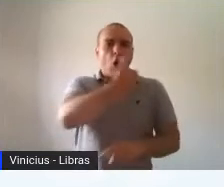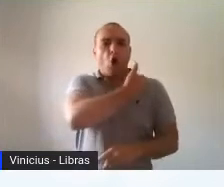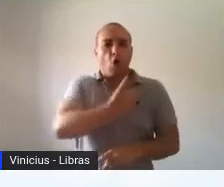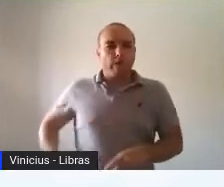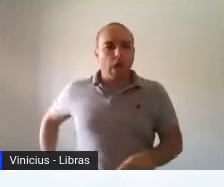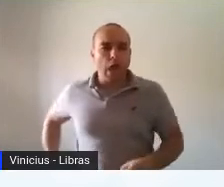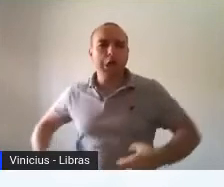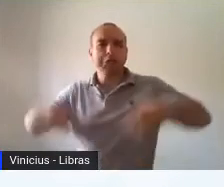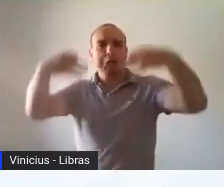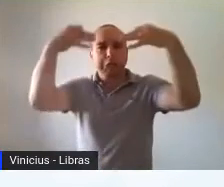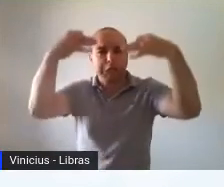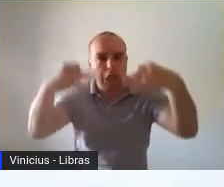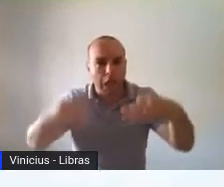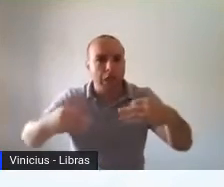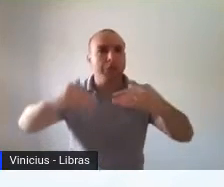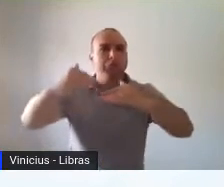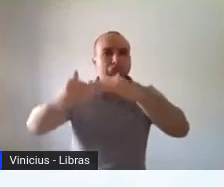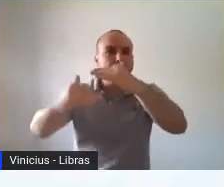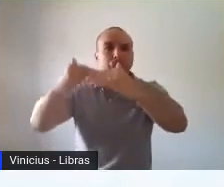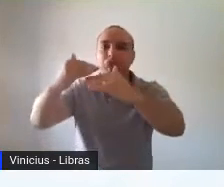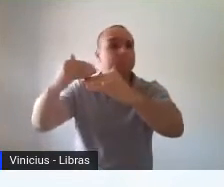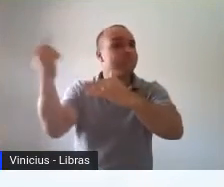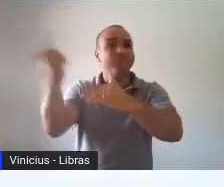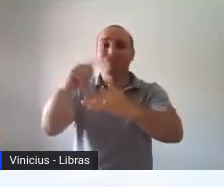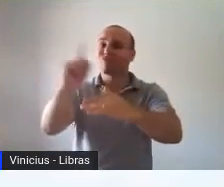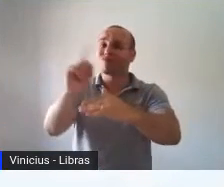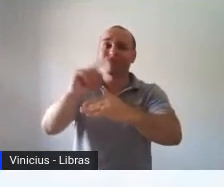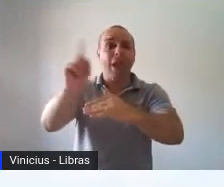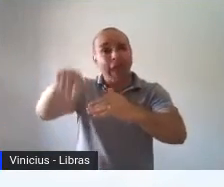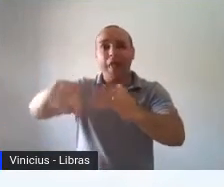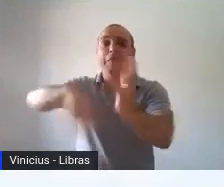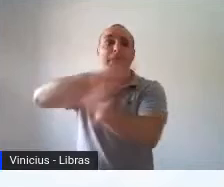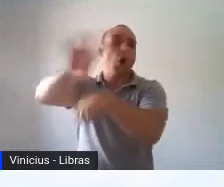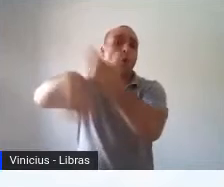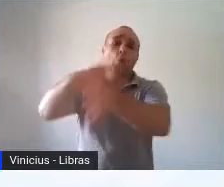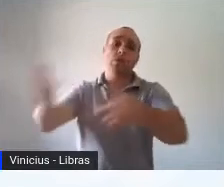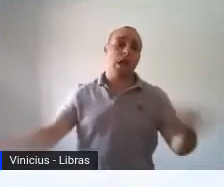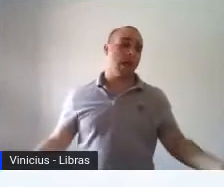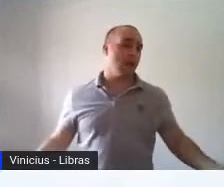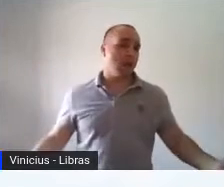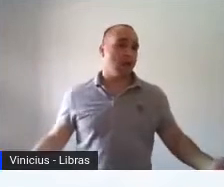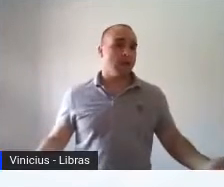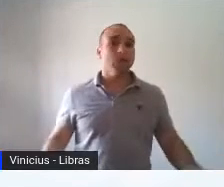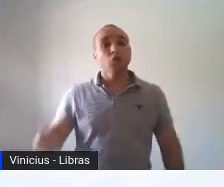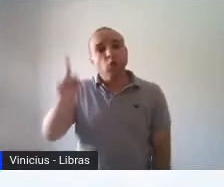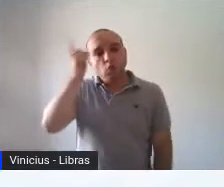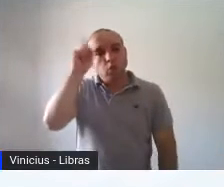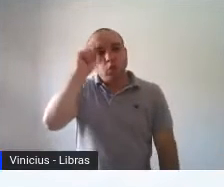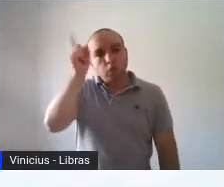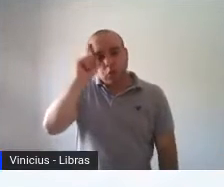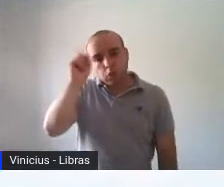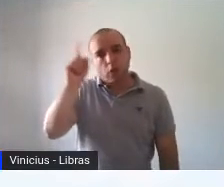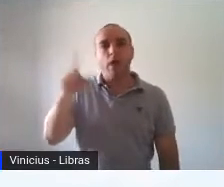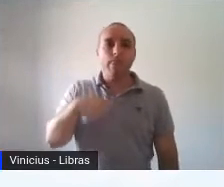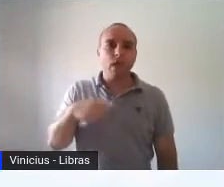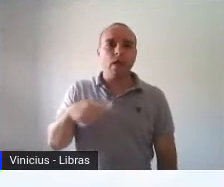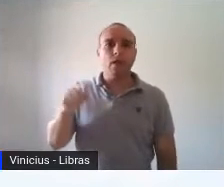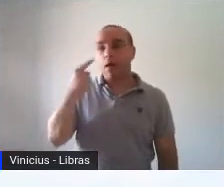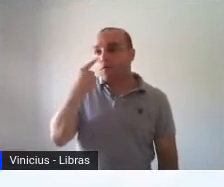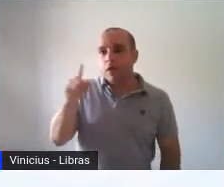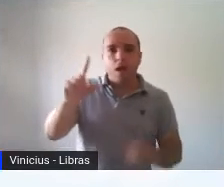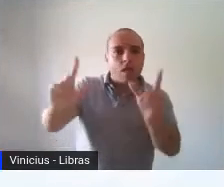aqui, a gente estava conversando, cada dia é uma notícia que acaba impactando aí o